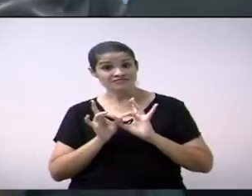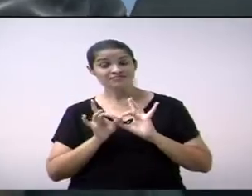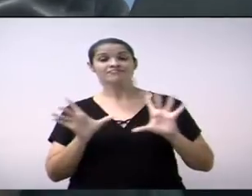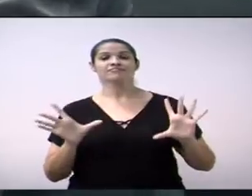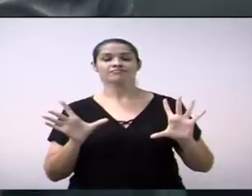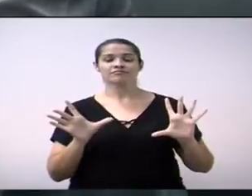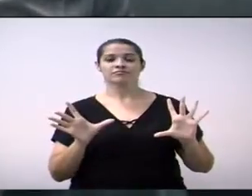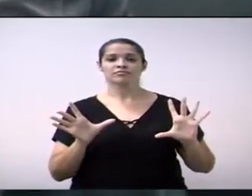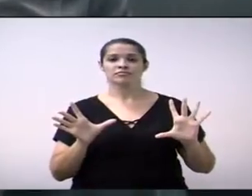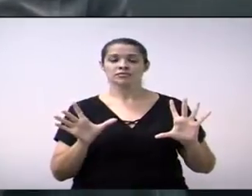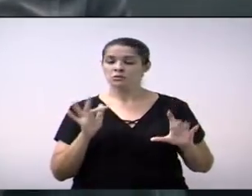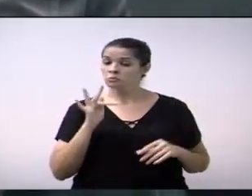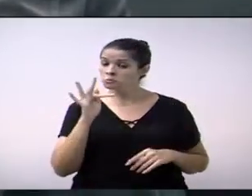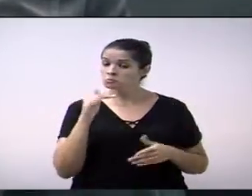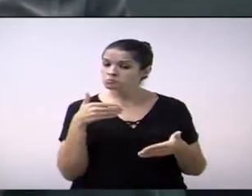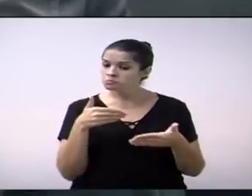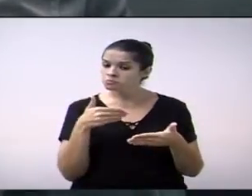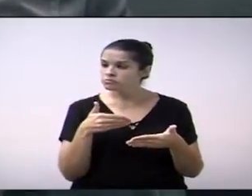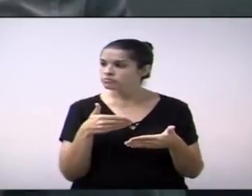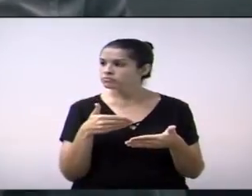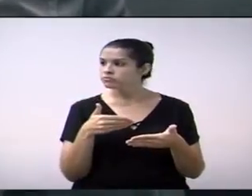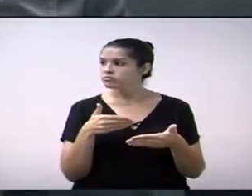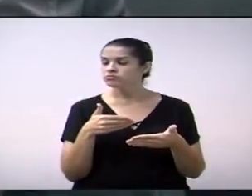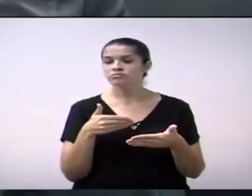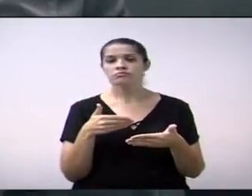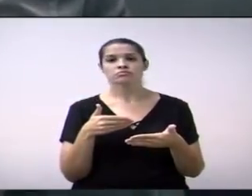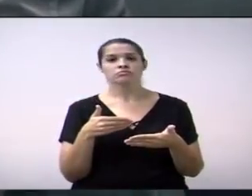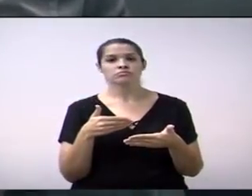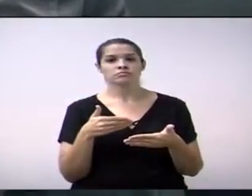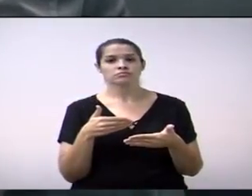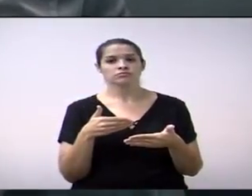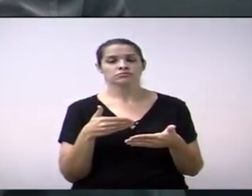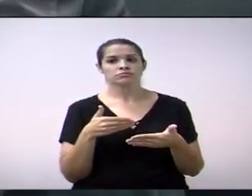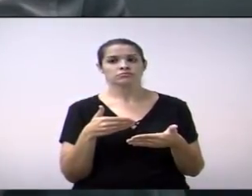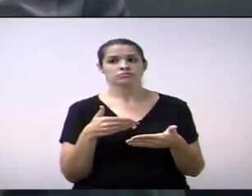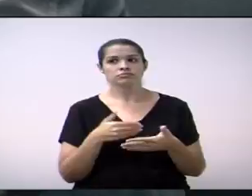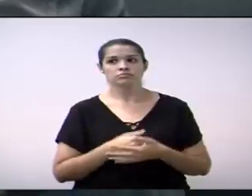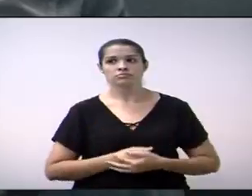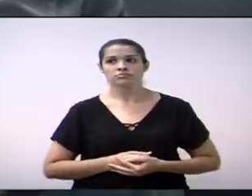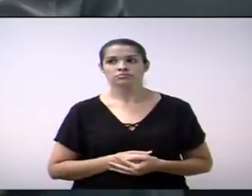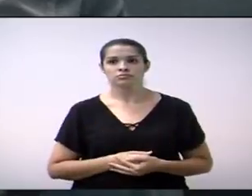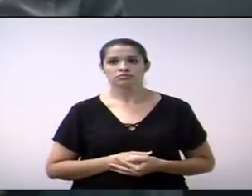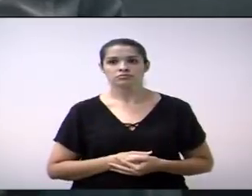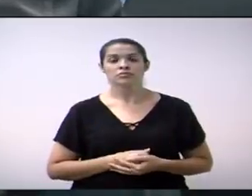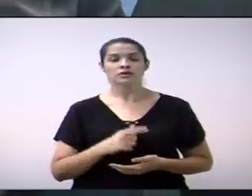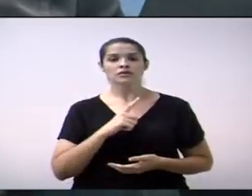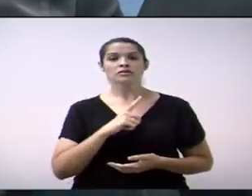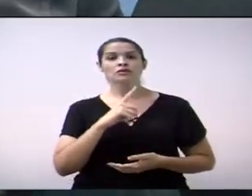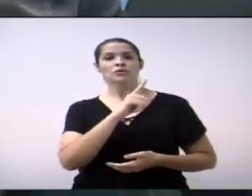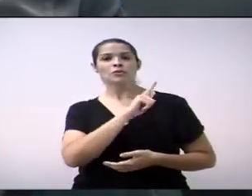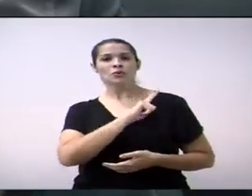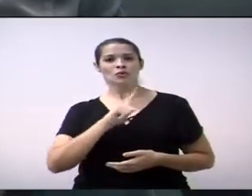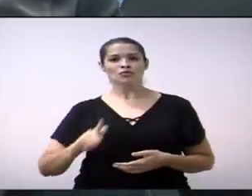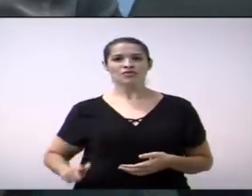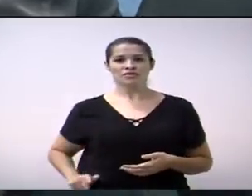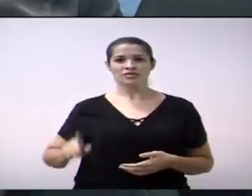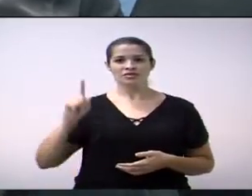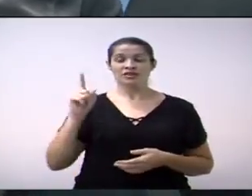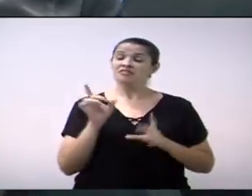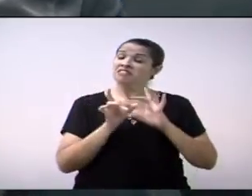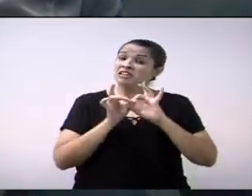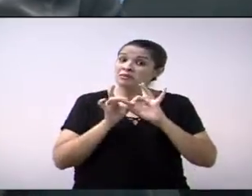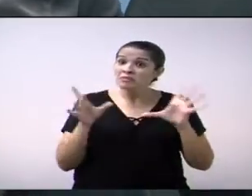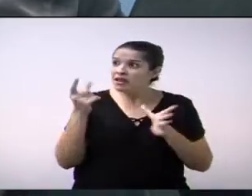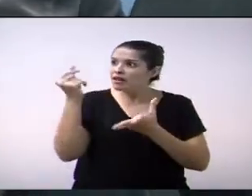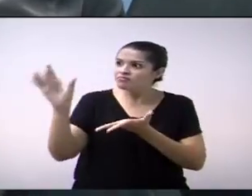para o próximo orçamento lá do, do, do governo federal, mais verbas aqui de emendas para o